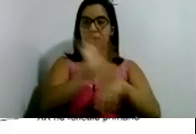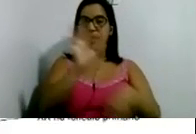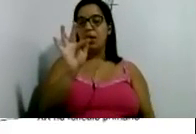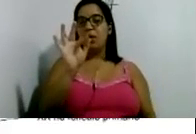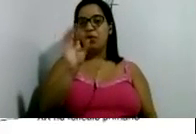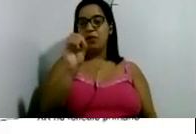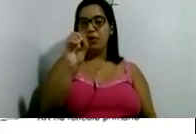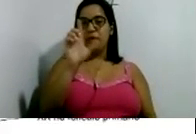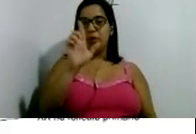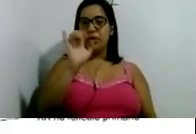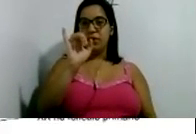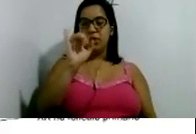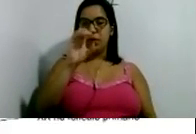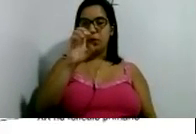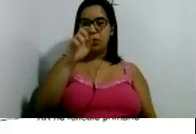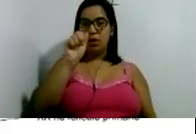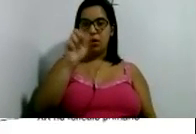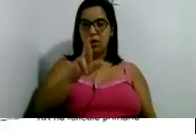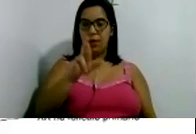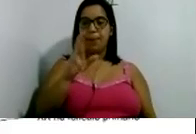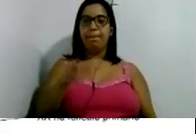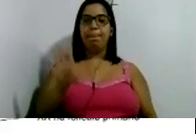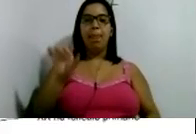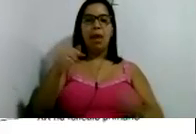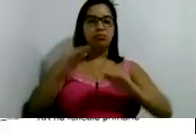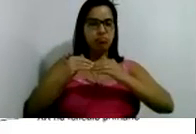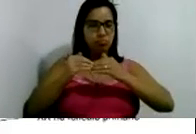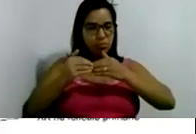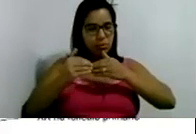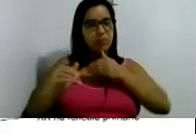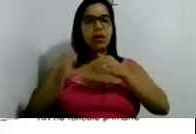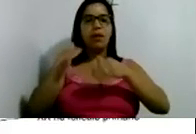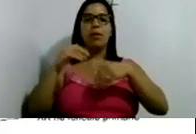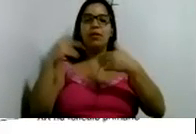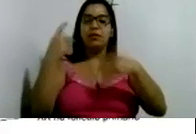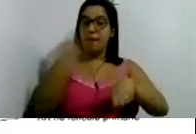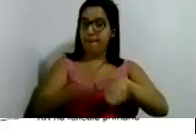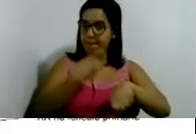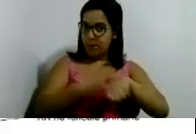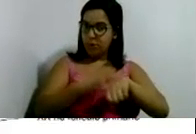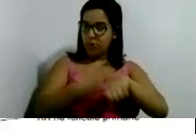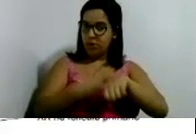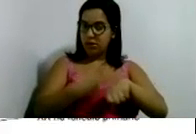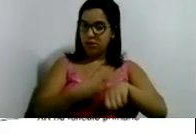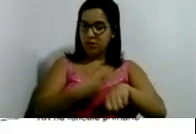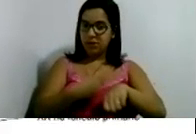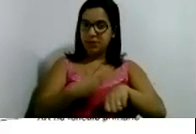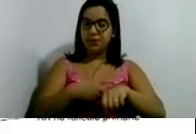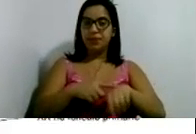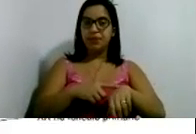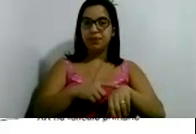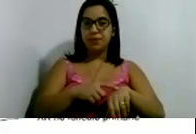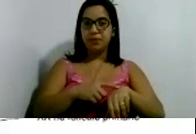o desenvolvimento. Então, com o tempo, esse folículo ele vai amadurecer e